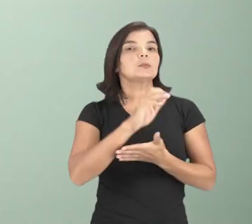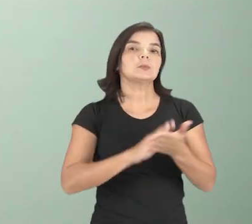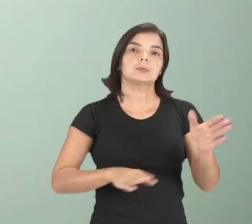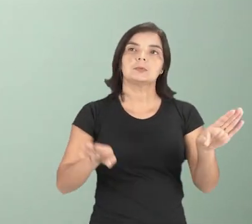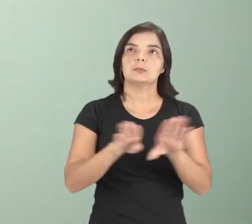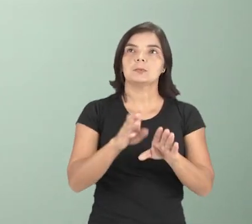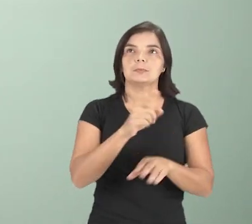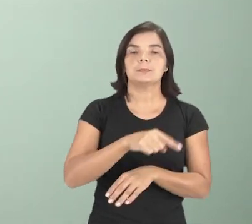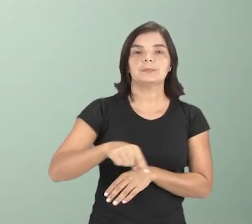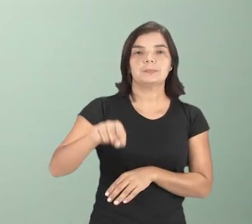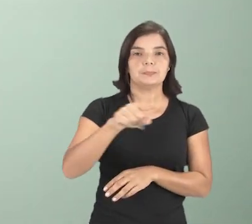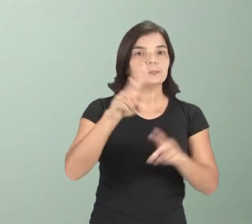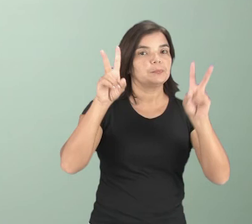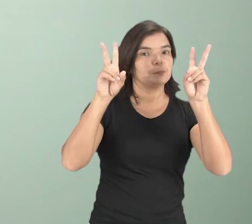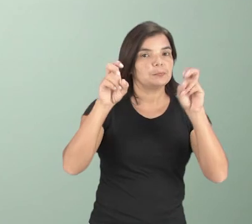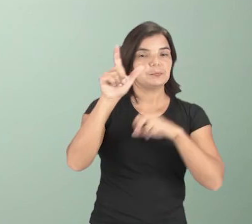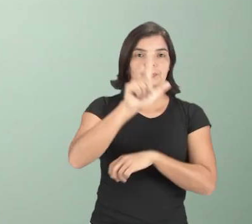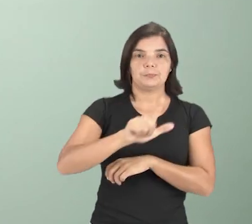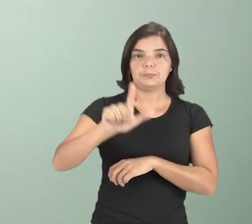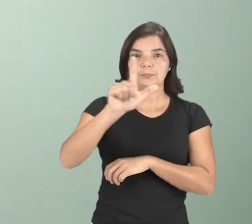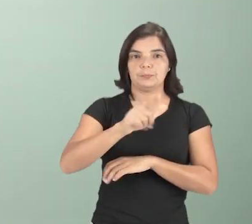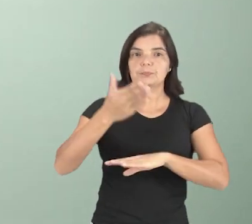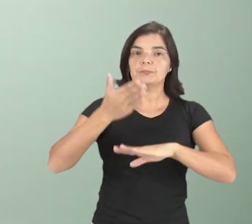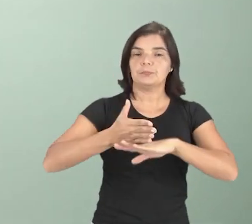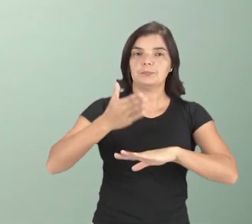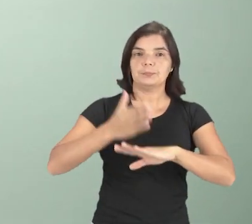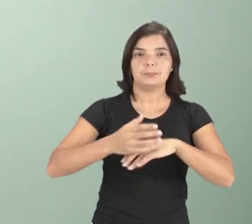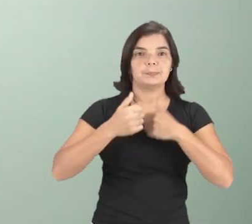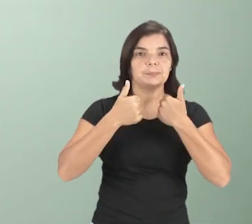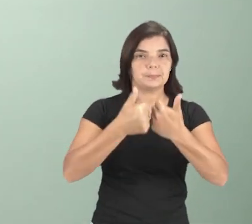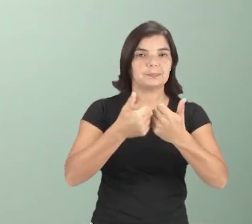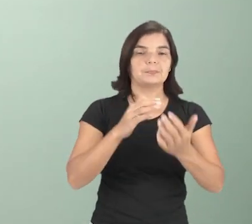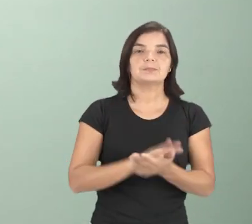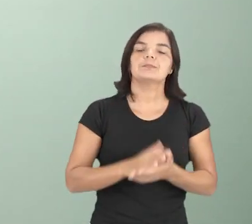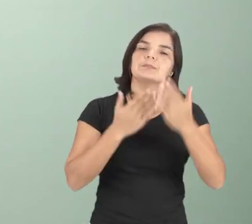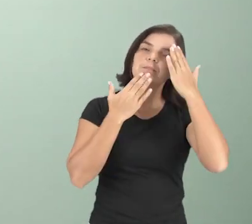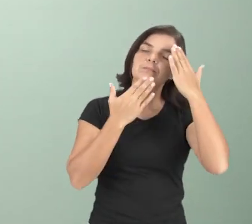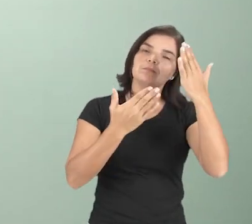também para vocês sobre esse tema da literatura contemporânea. Tudo bem?